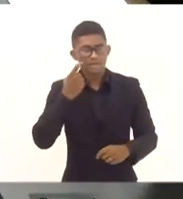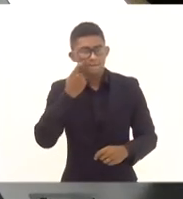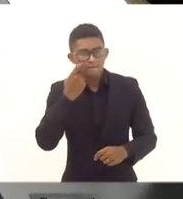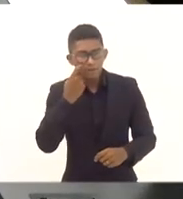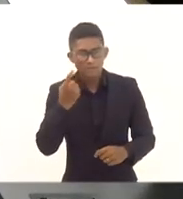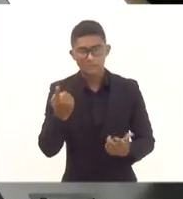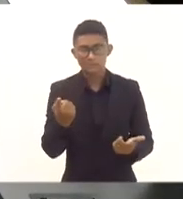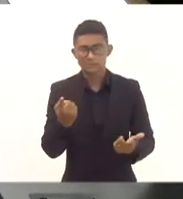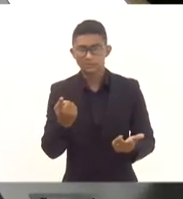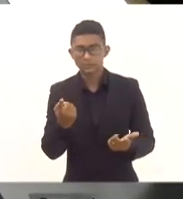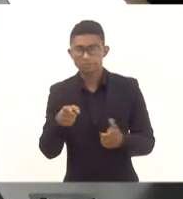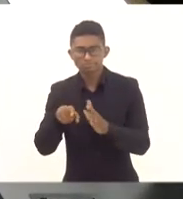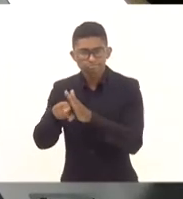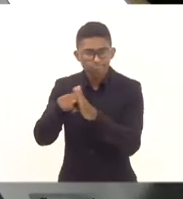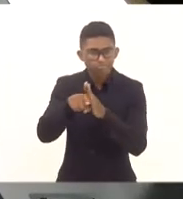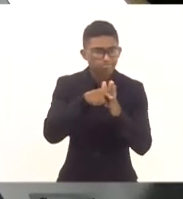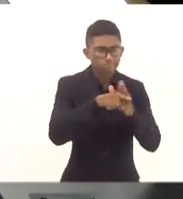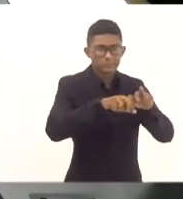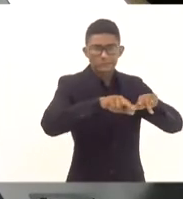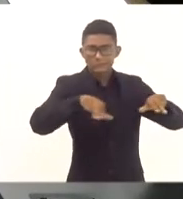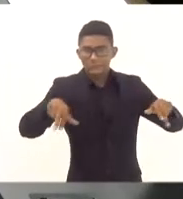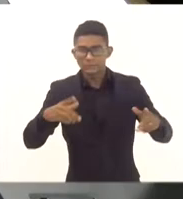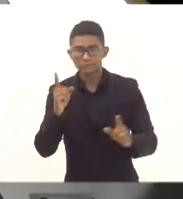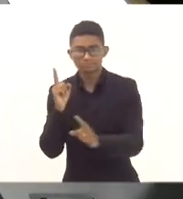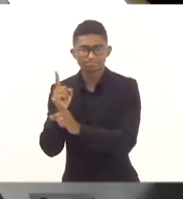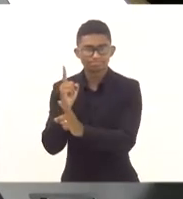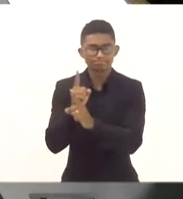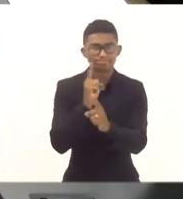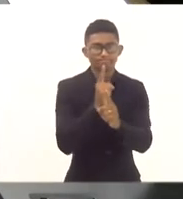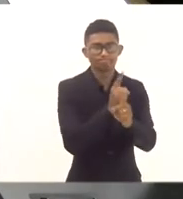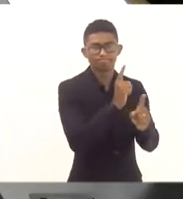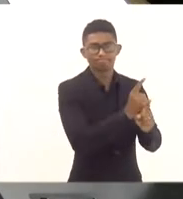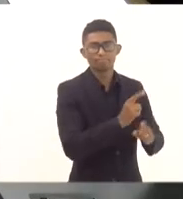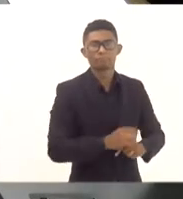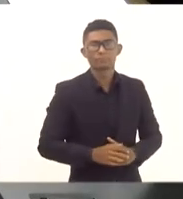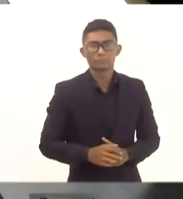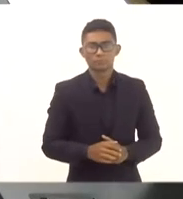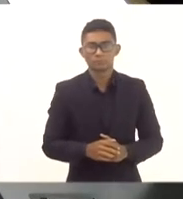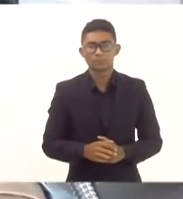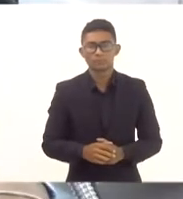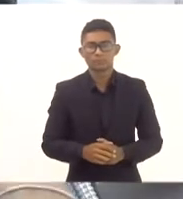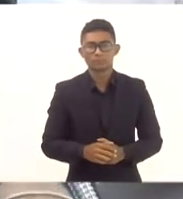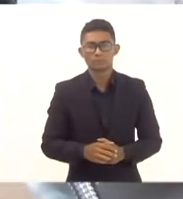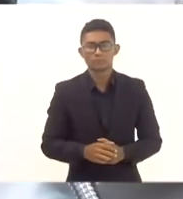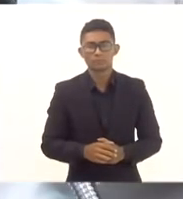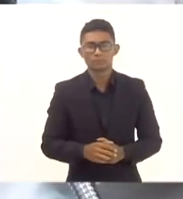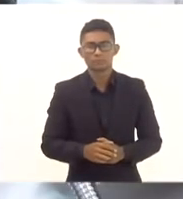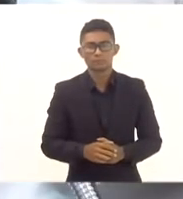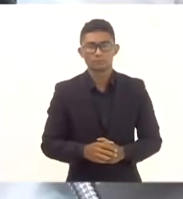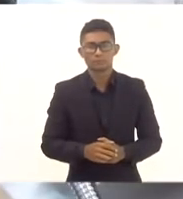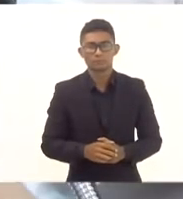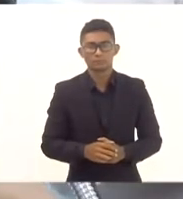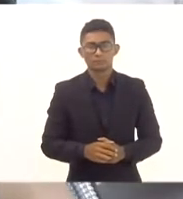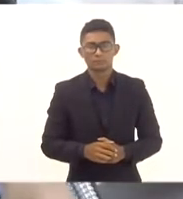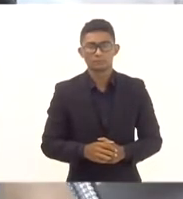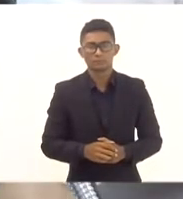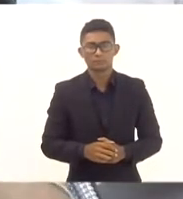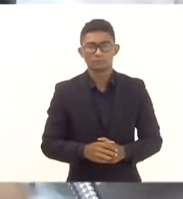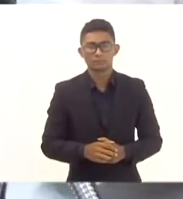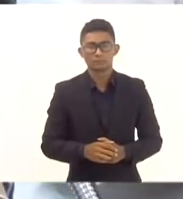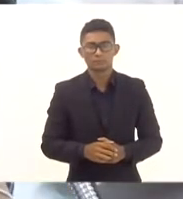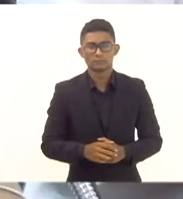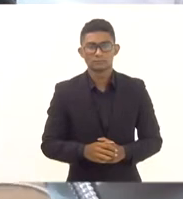todas esses essas questões relacionadas aos programas obrigado para